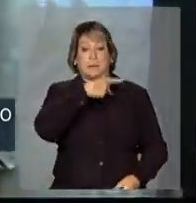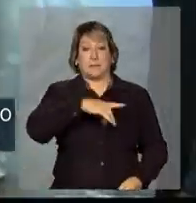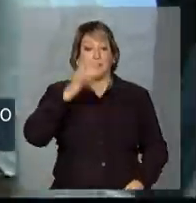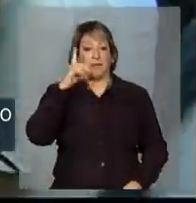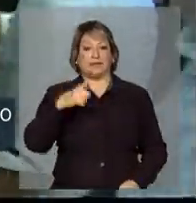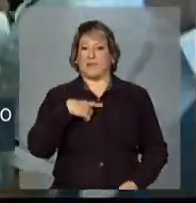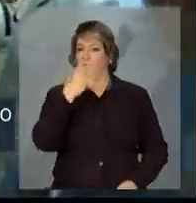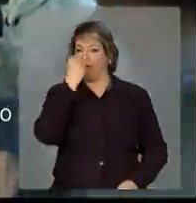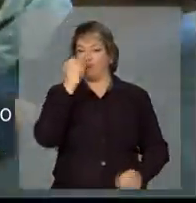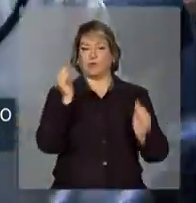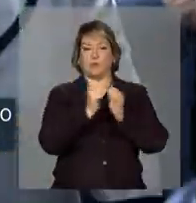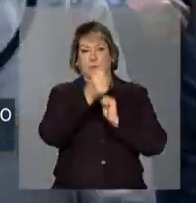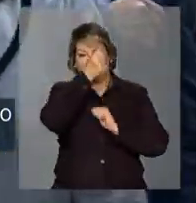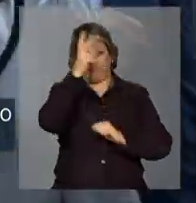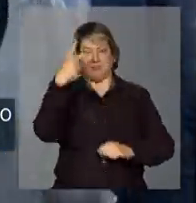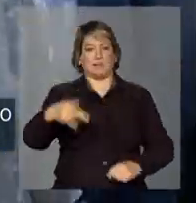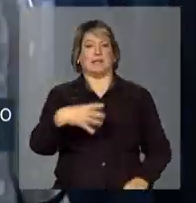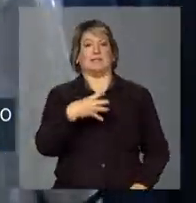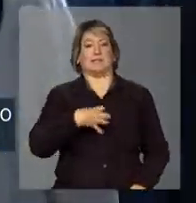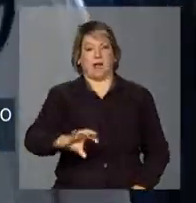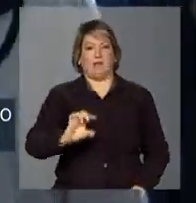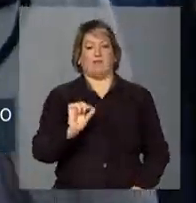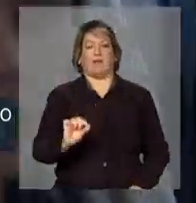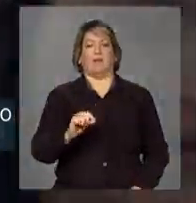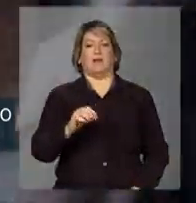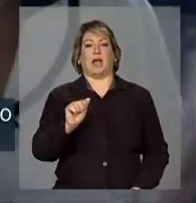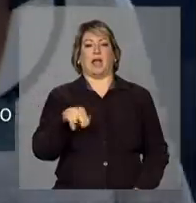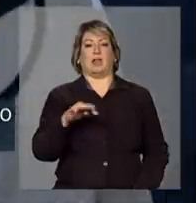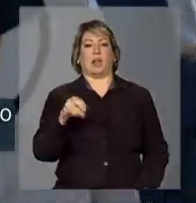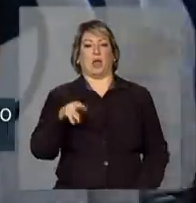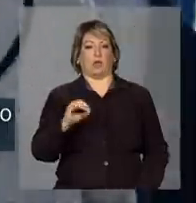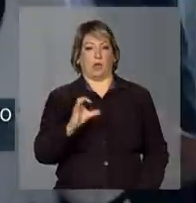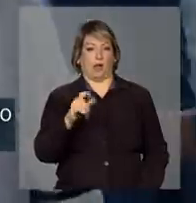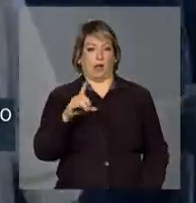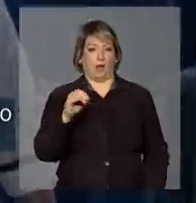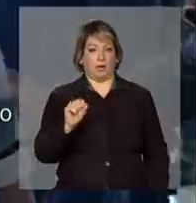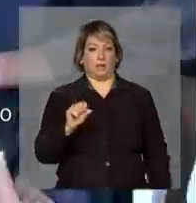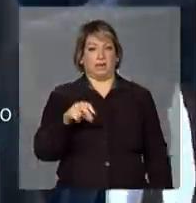prefeito de Salvador, Antônio Carlos Neto.